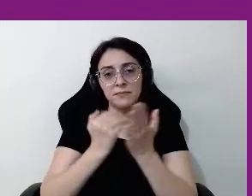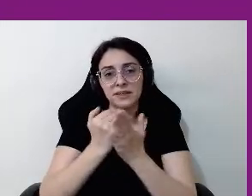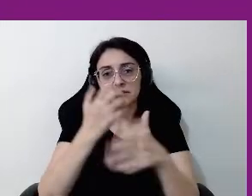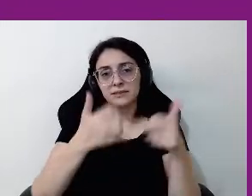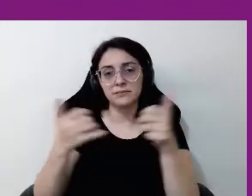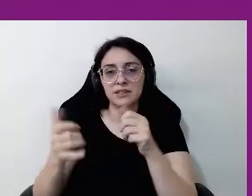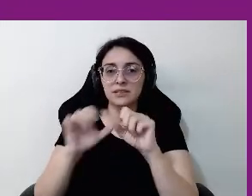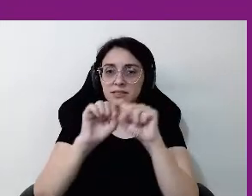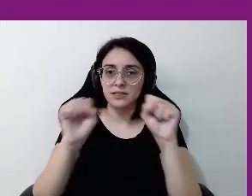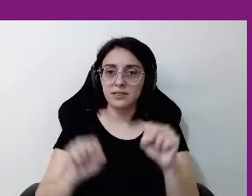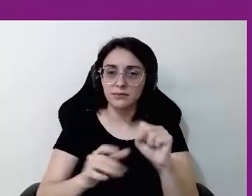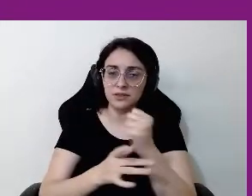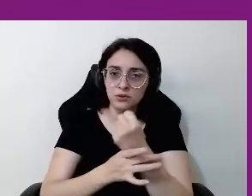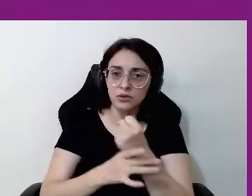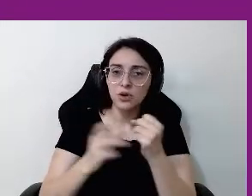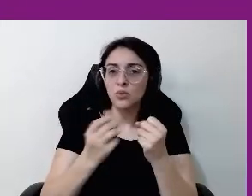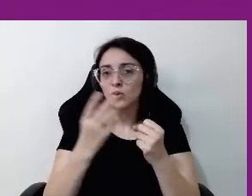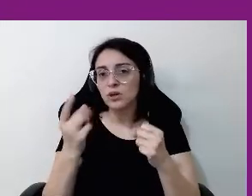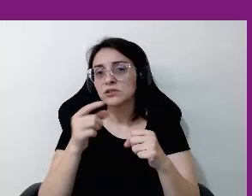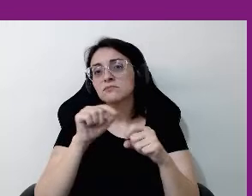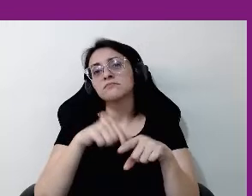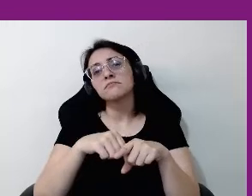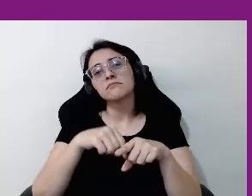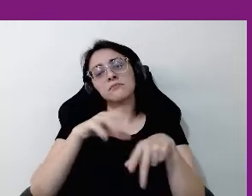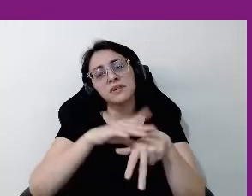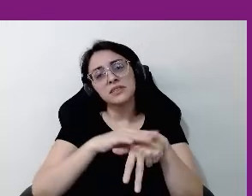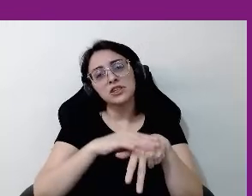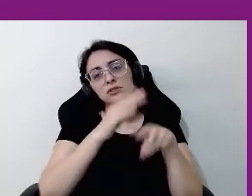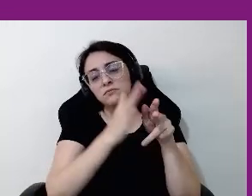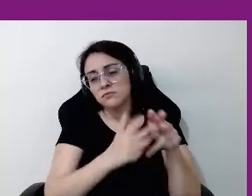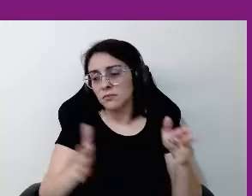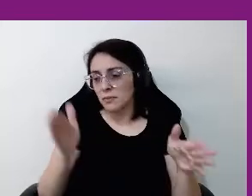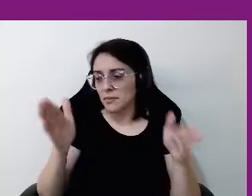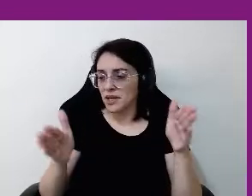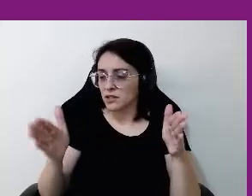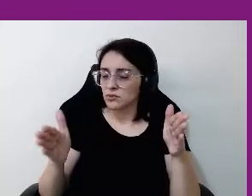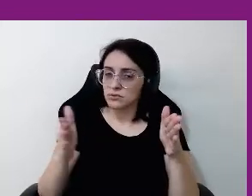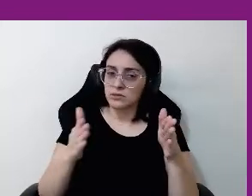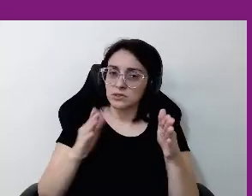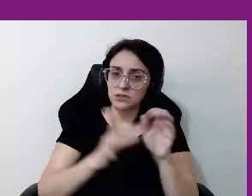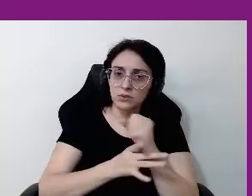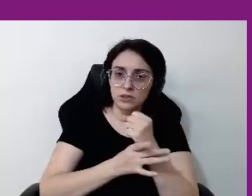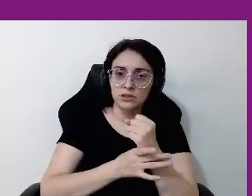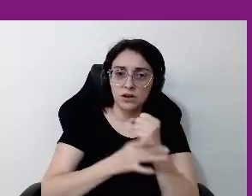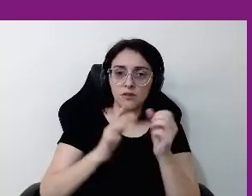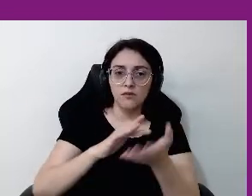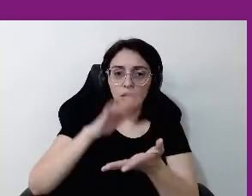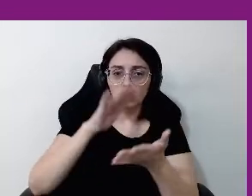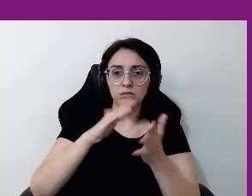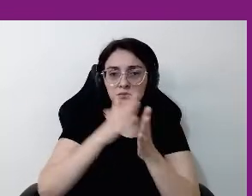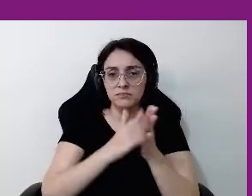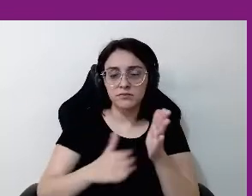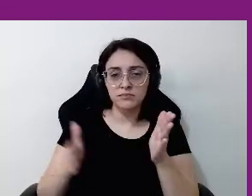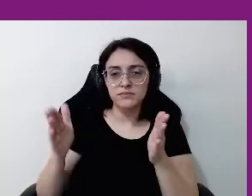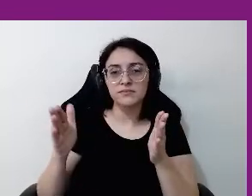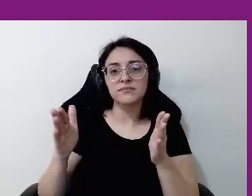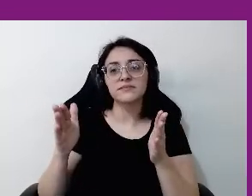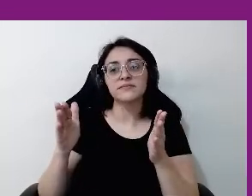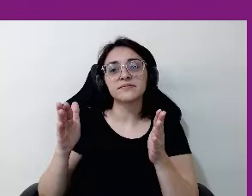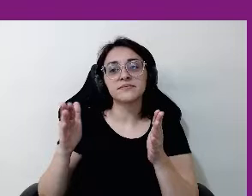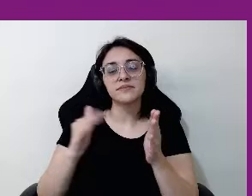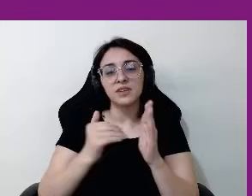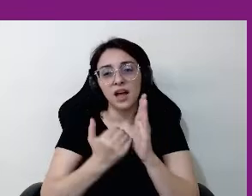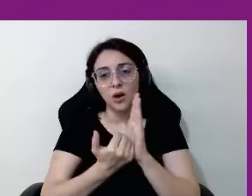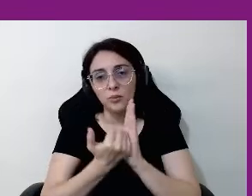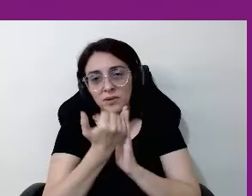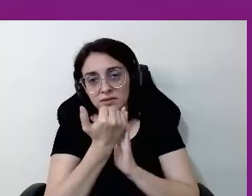o sistema é seguro, é o quanto os pacientes estão na faixa de segurança. Volume corrente, vamos dar um exemplo. Se ele